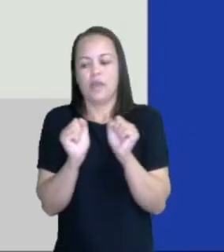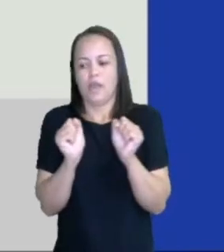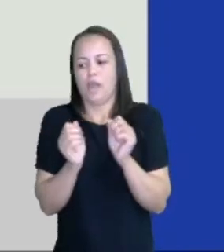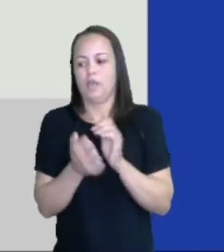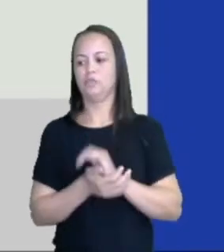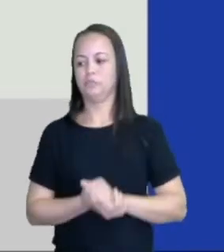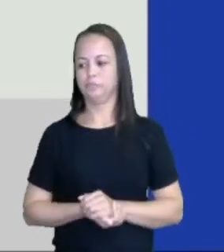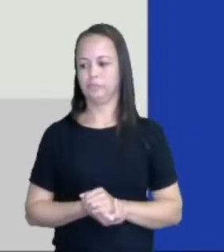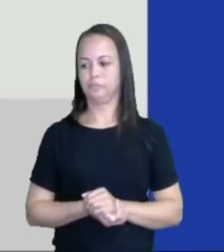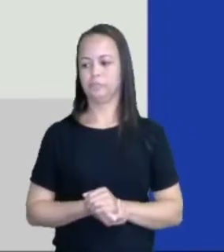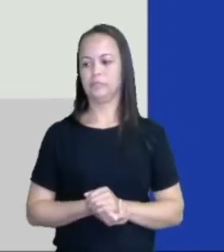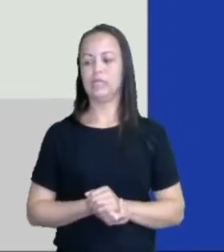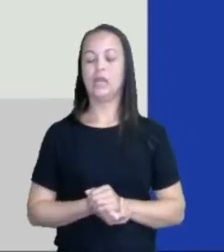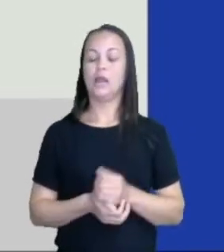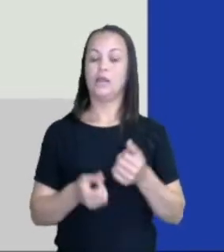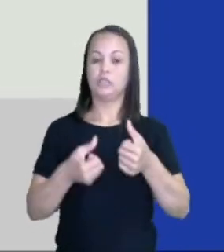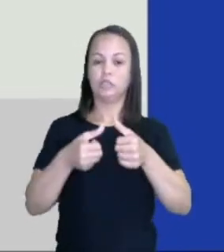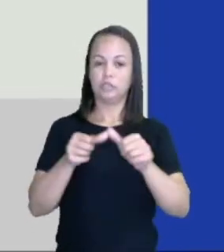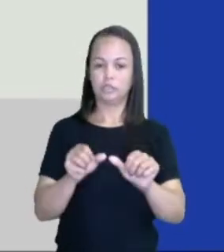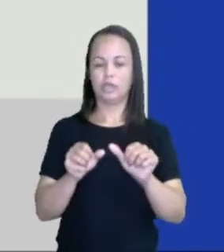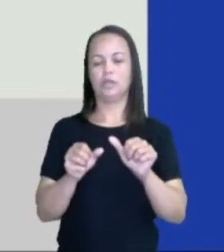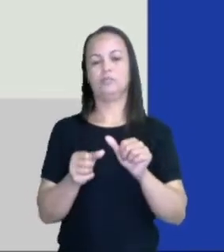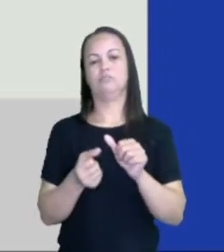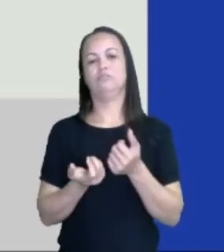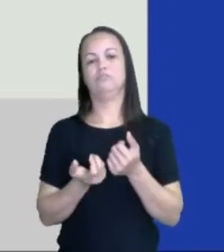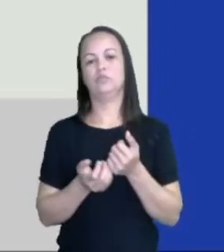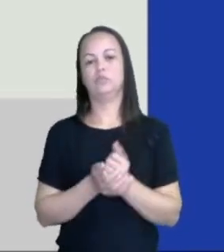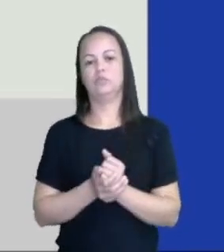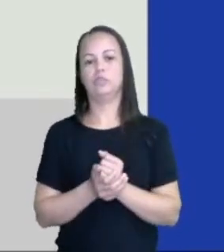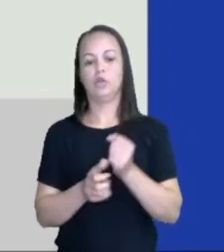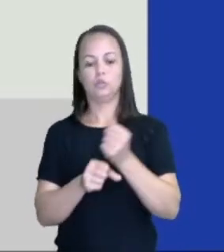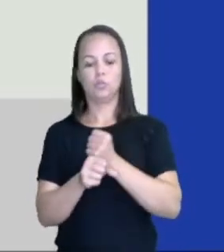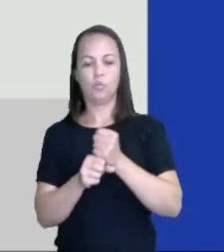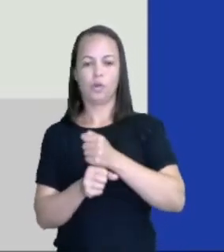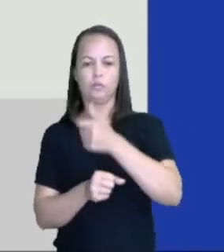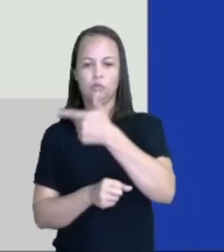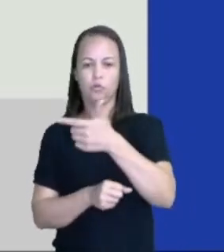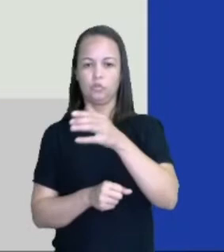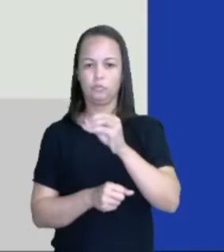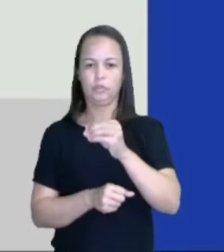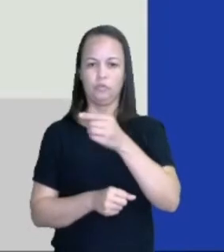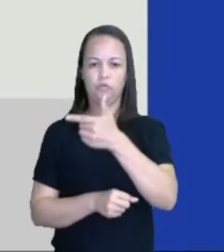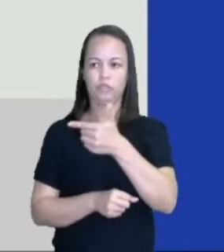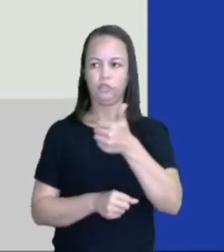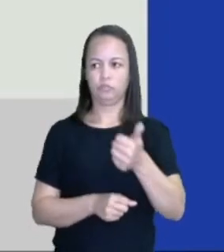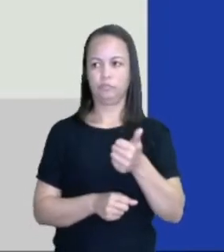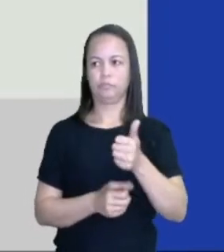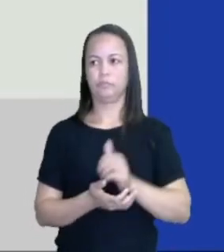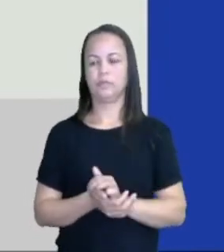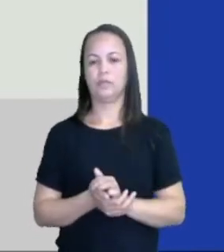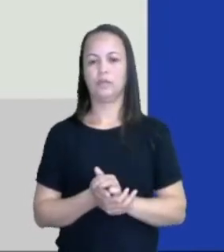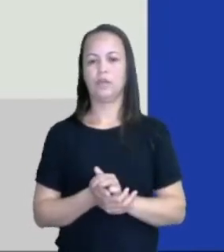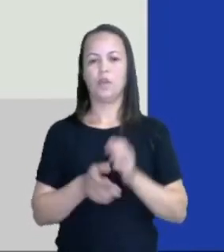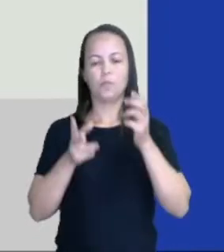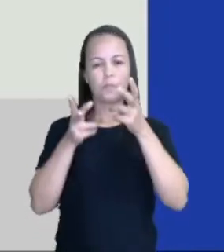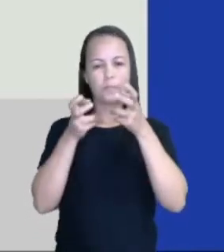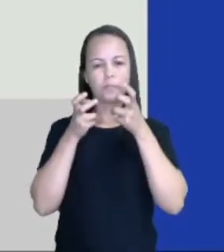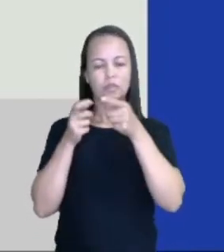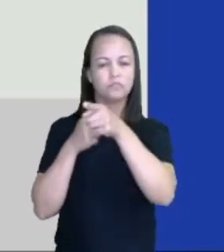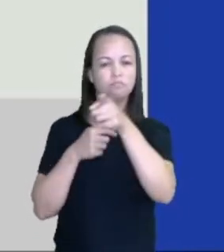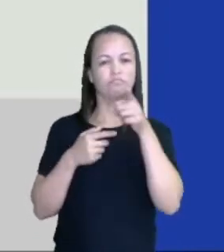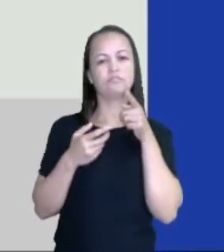del 2021. Então, eu queria que vocês observassem bem esses dois primeiros exemplos que a gente diz,